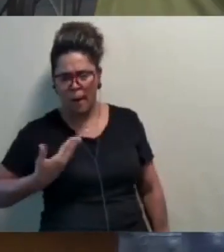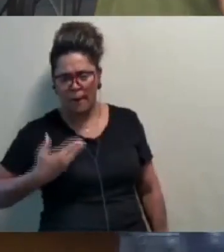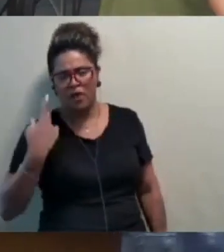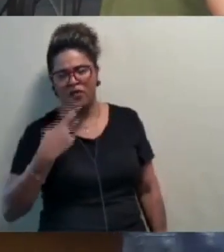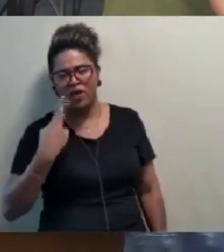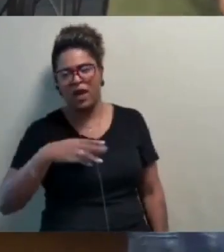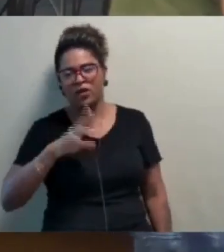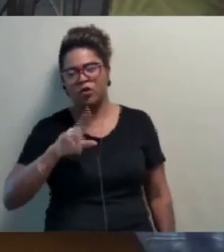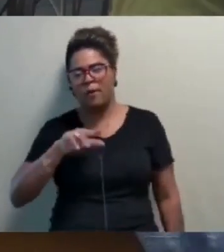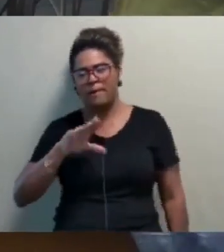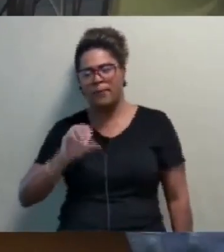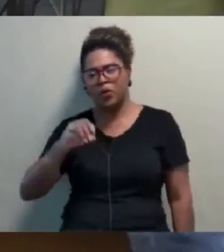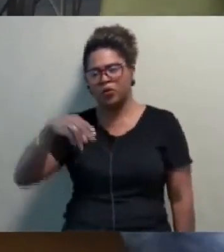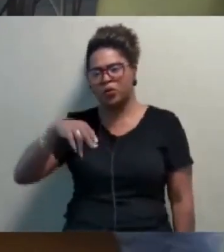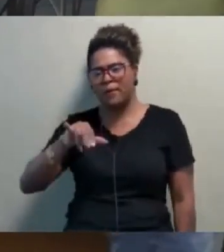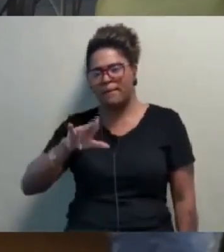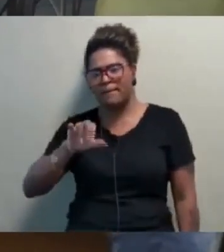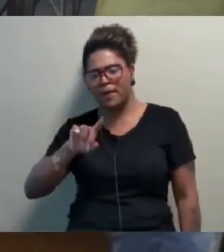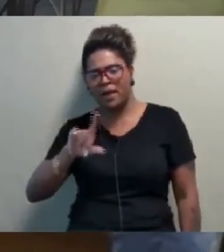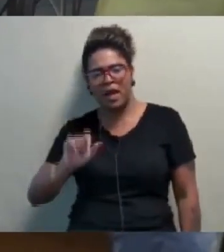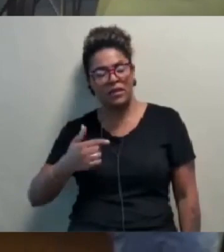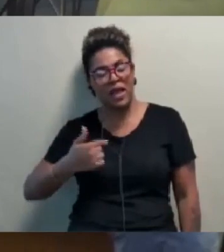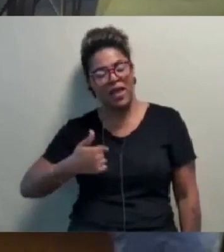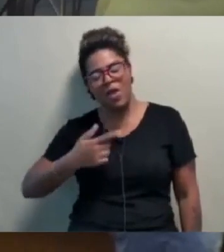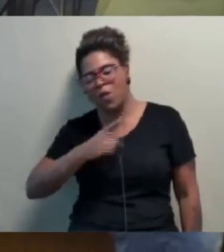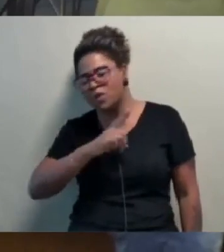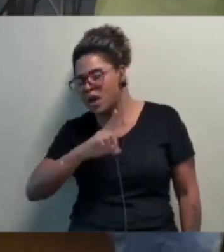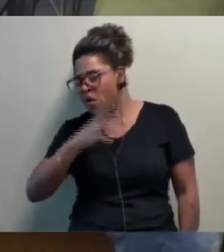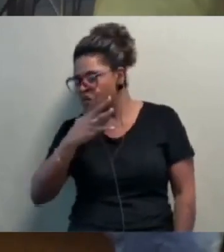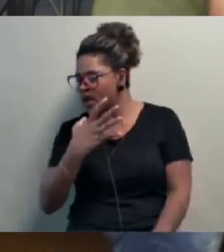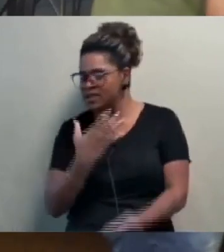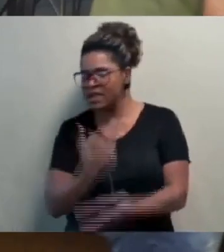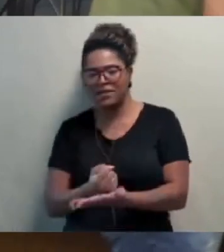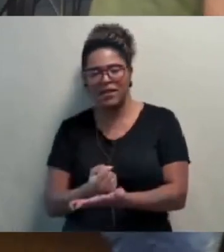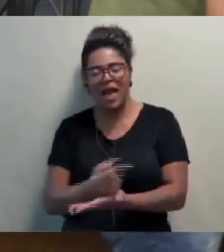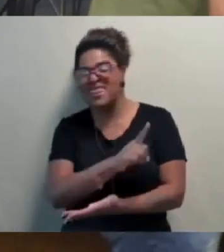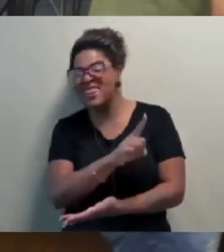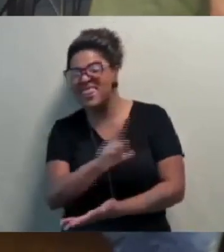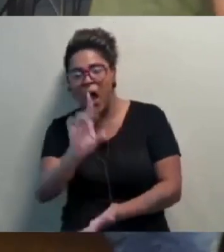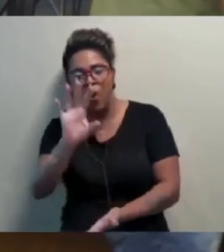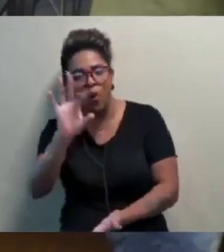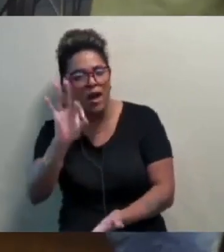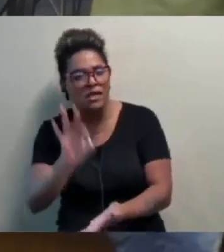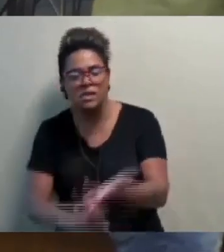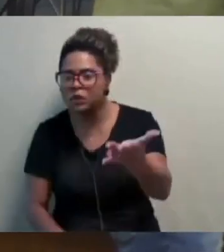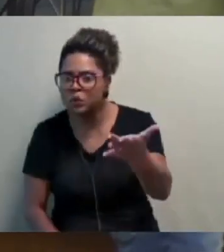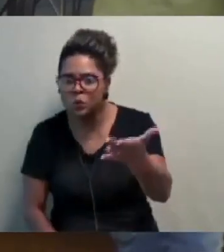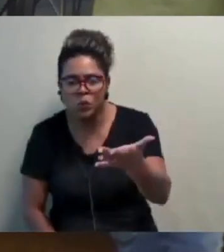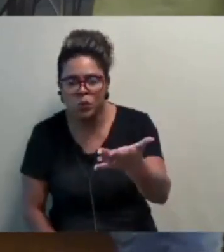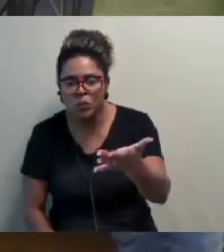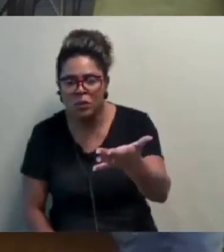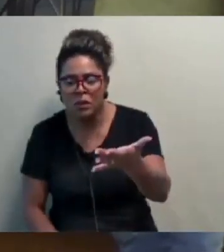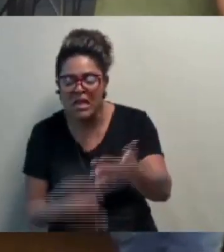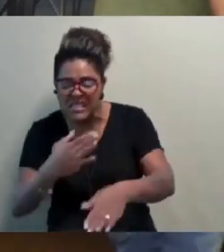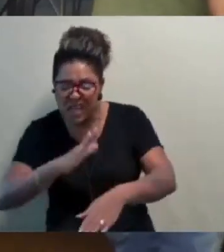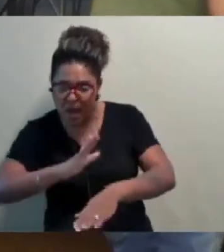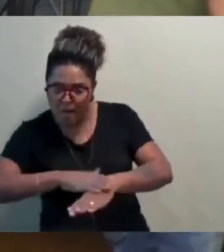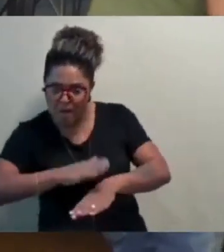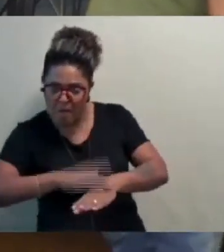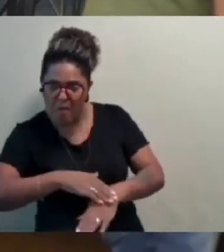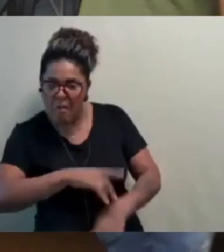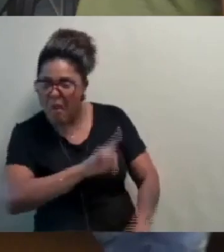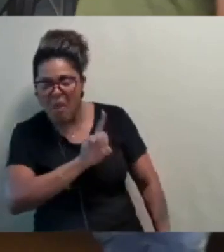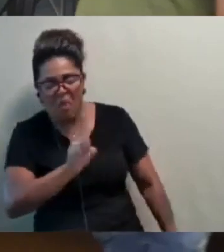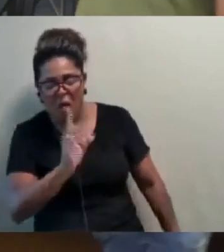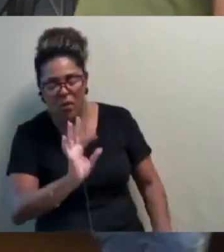admiro, eu não irei abrir mão da minha assinatura. Se depender de mim, bambu vai